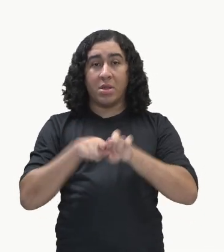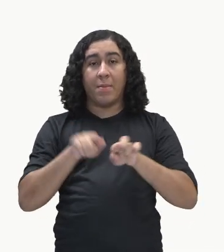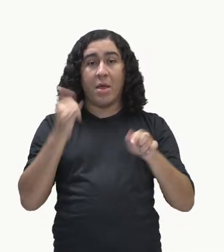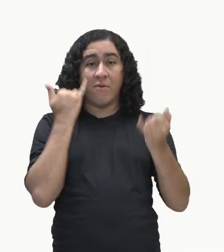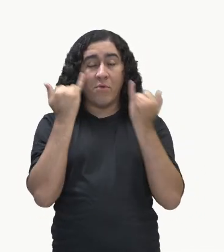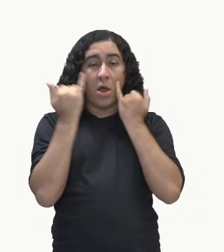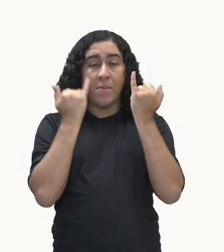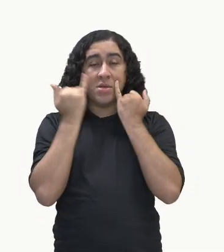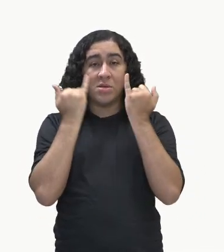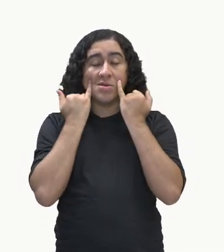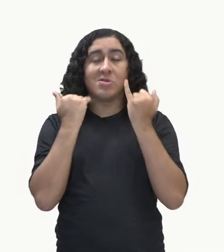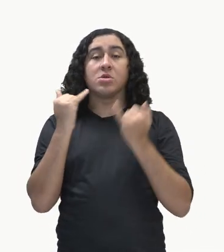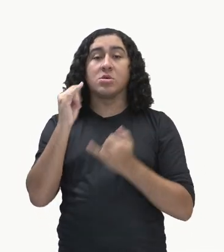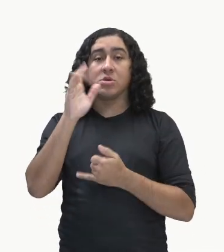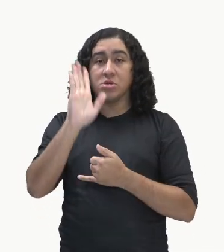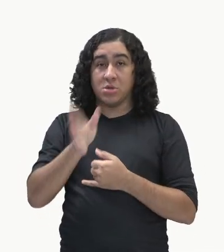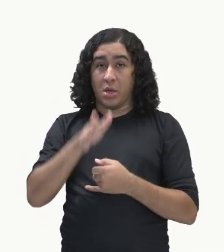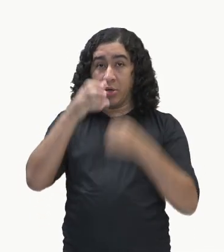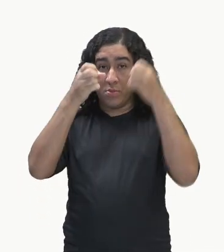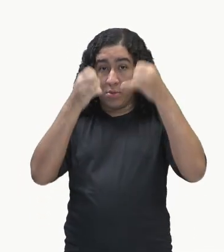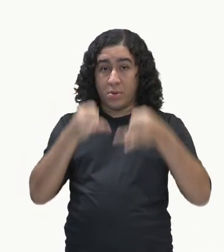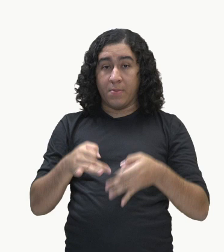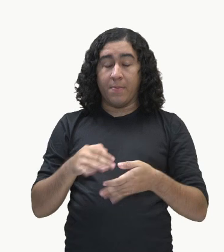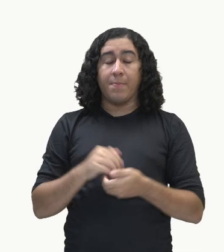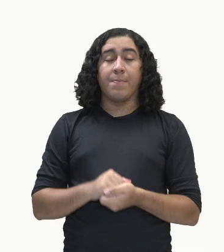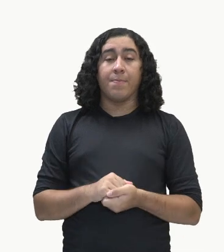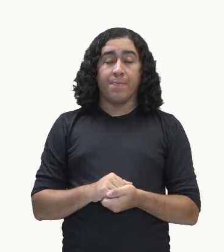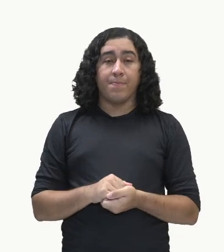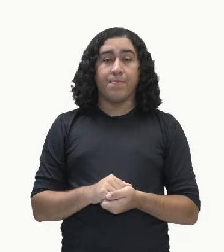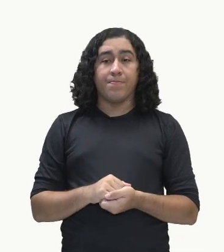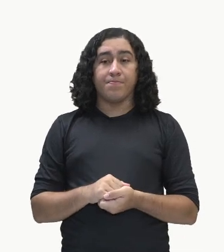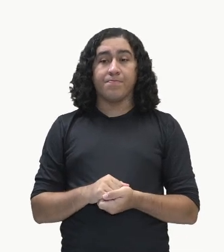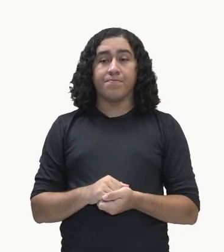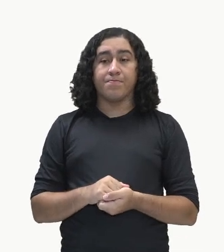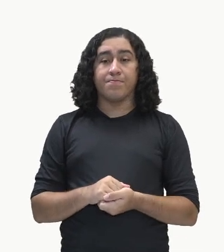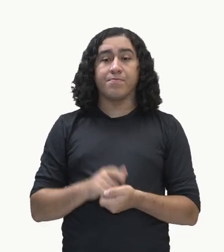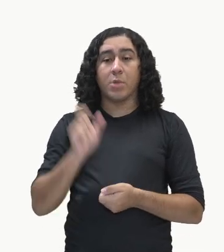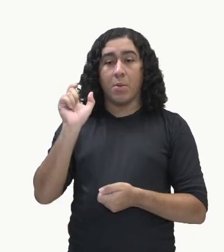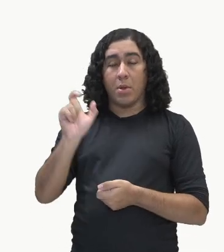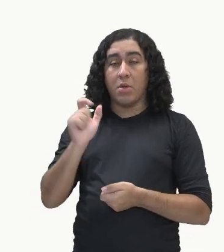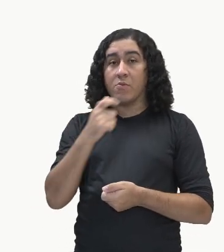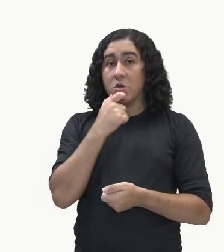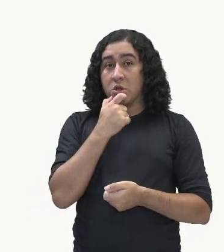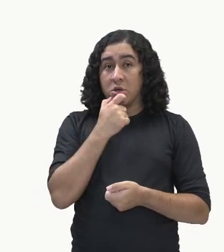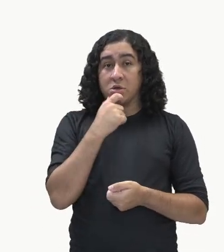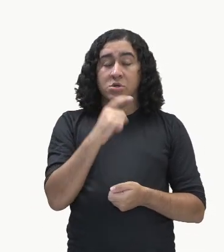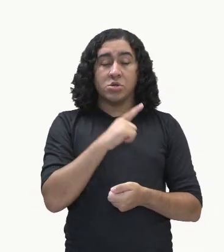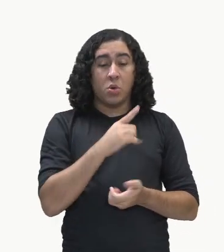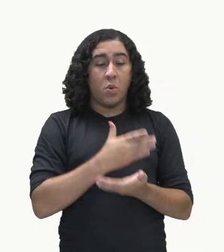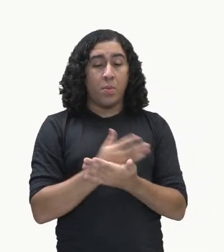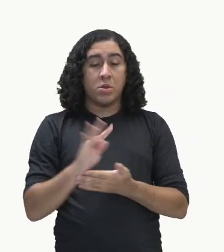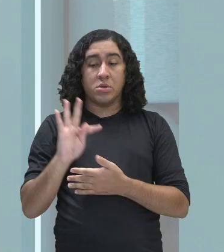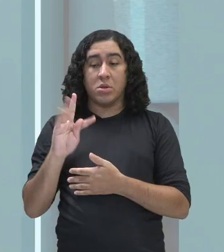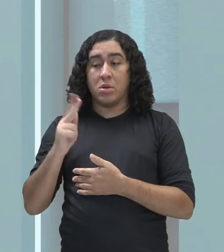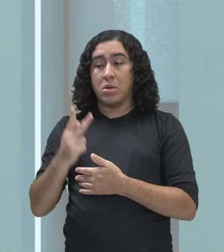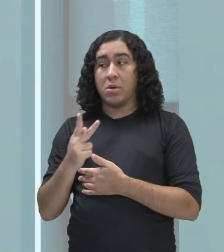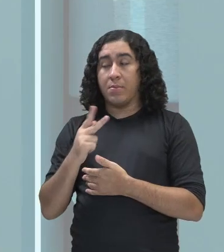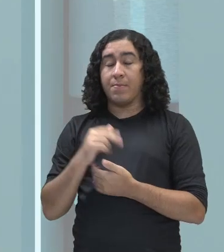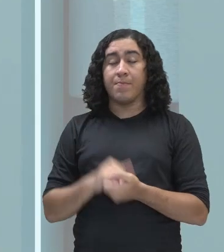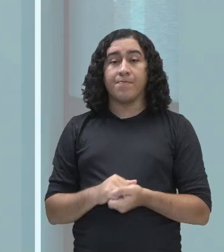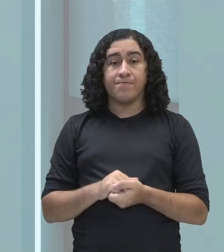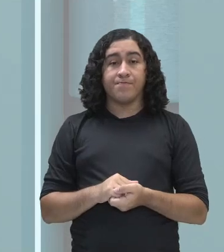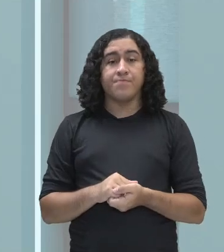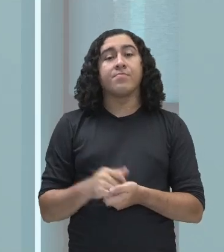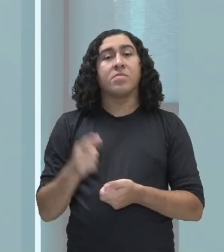vocês, que é as palavras em língua inglesa cujo início tem TH, o som é